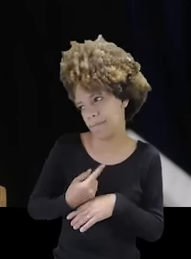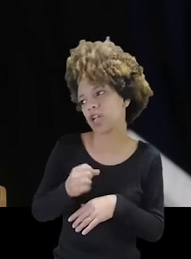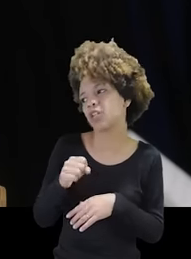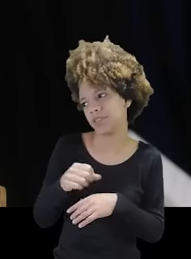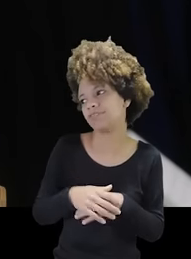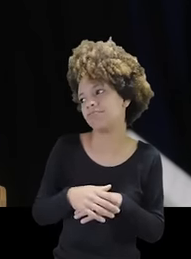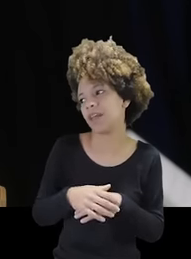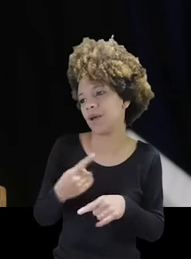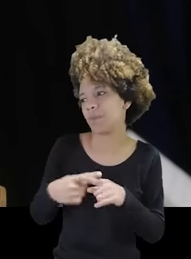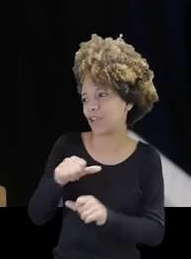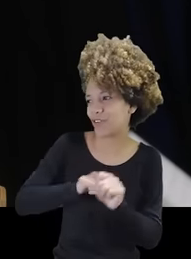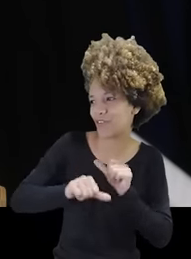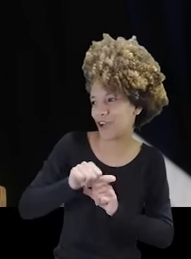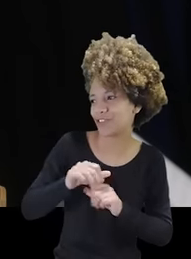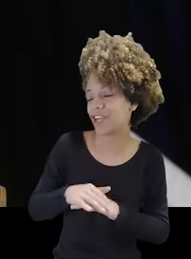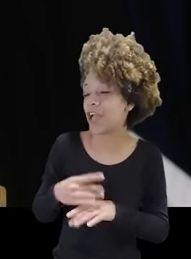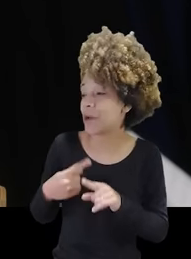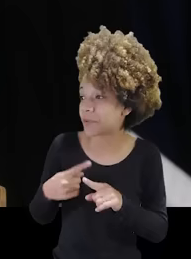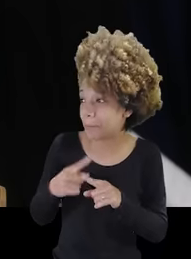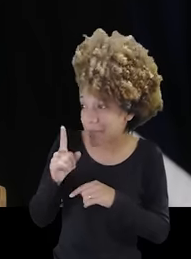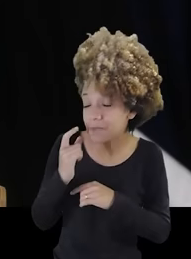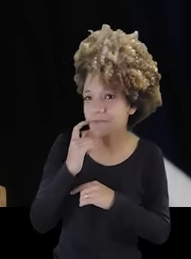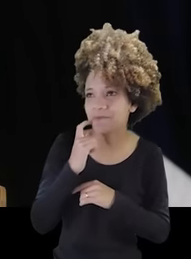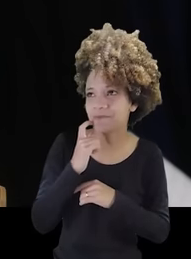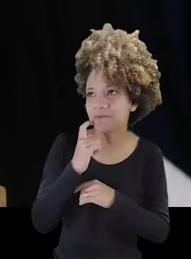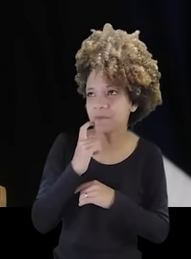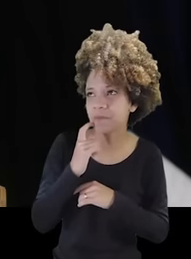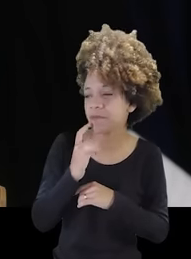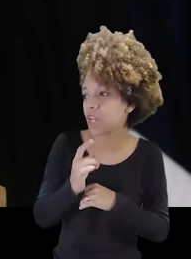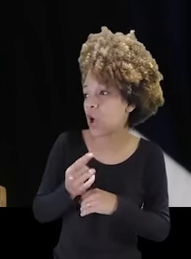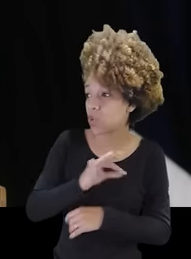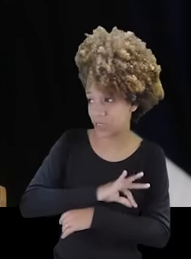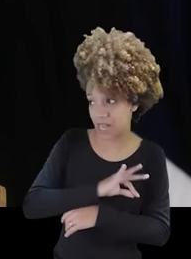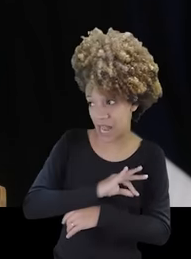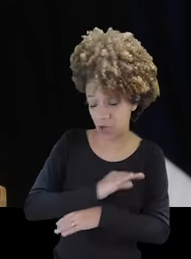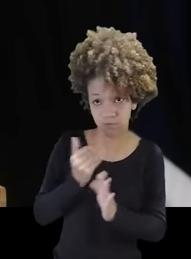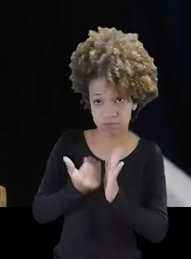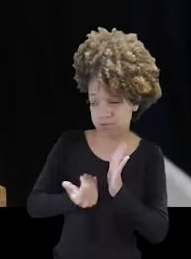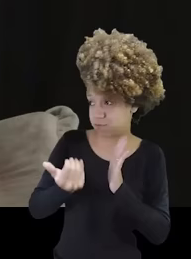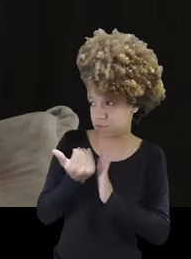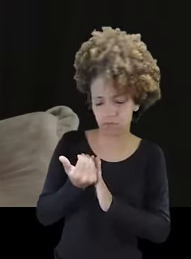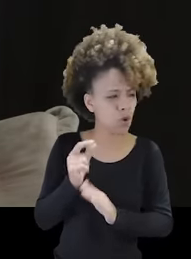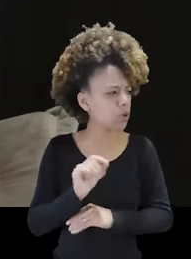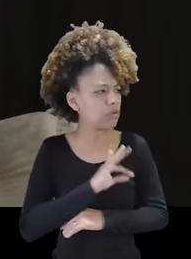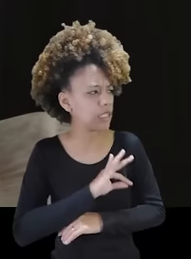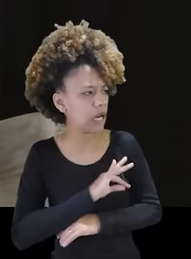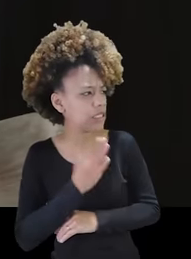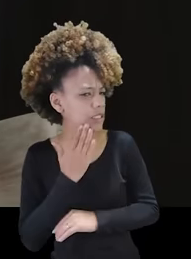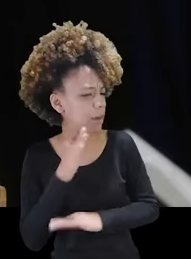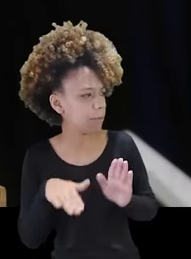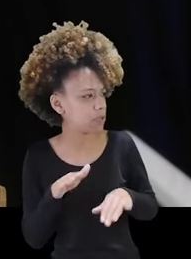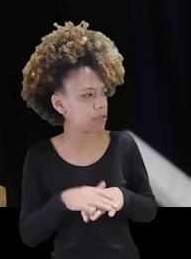a gente é né porque converte é que assim lá para eles não porque o salário mínimo deles é muito alto que que é o salário